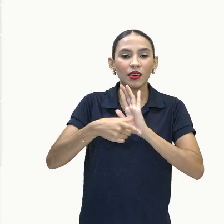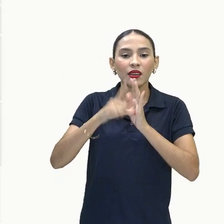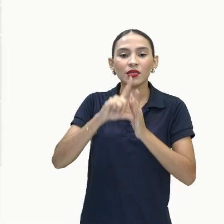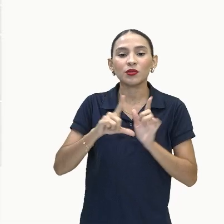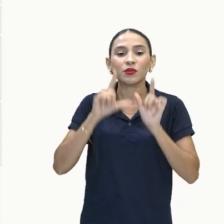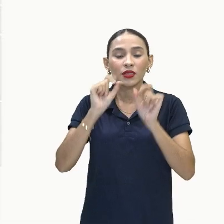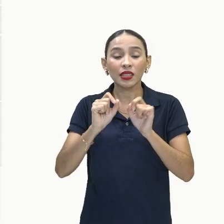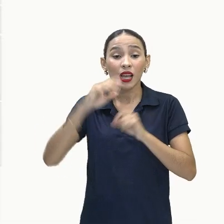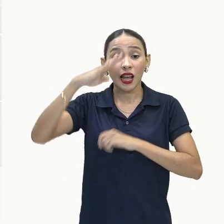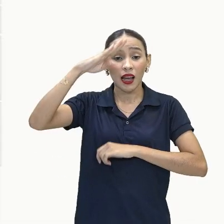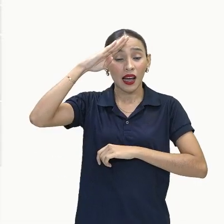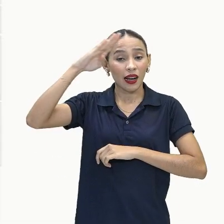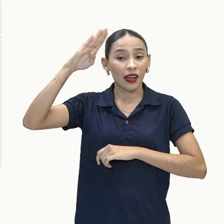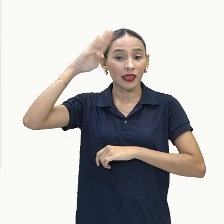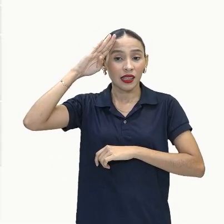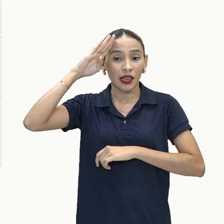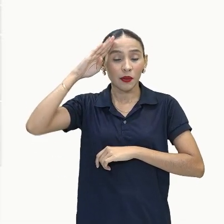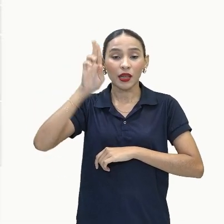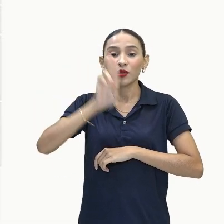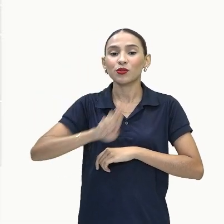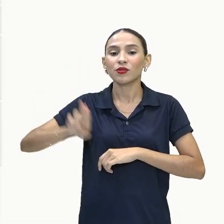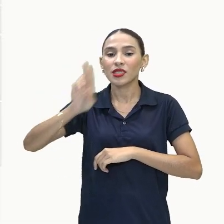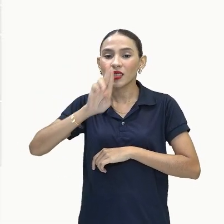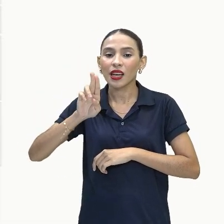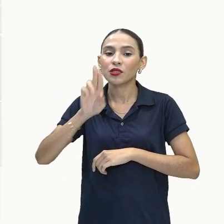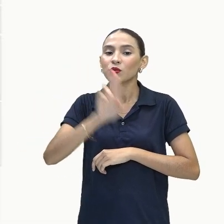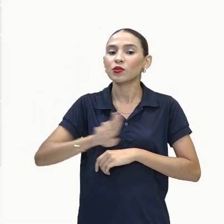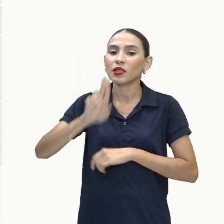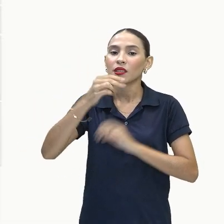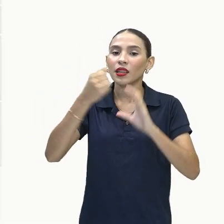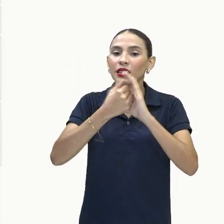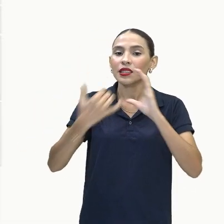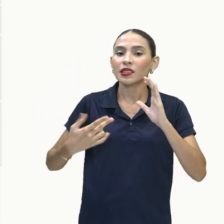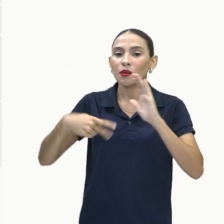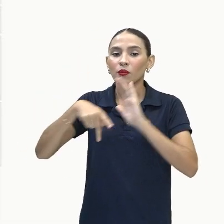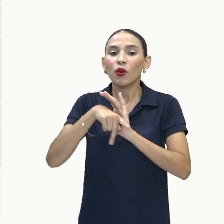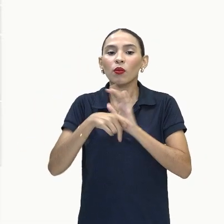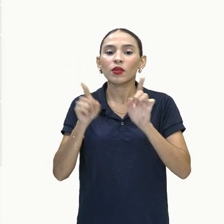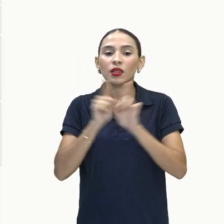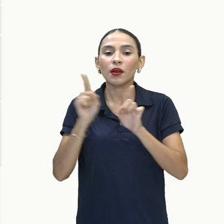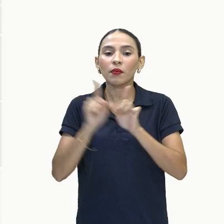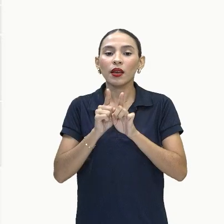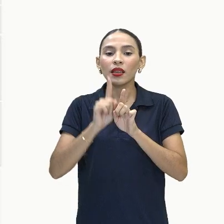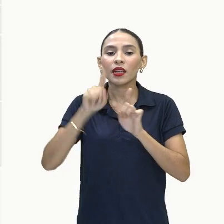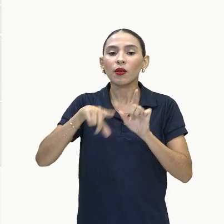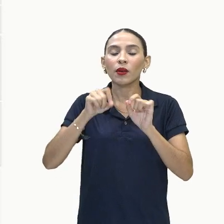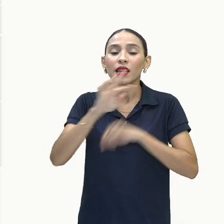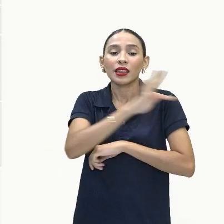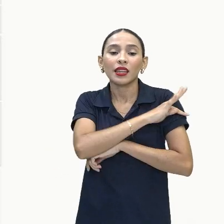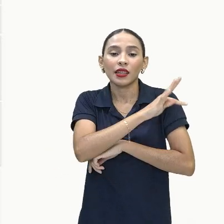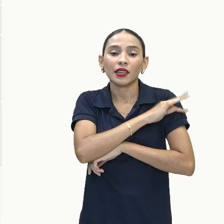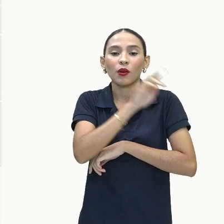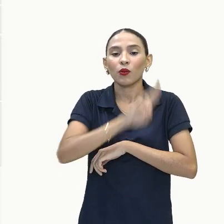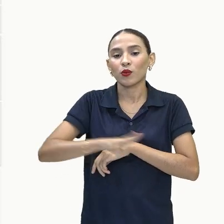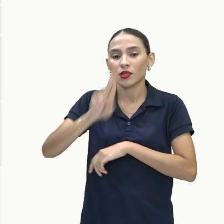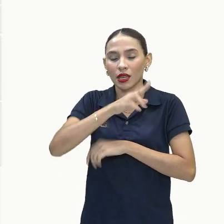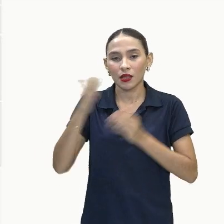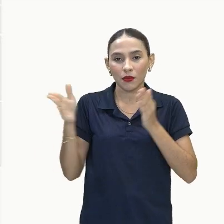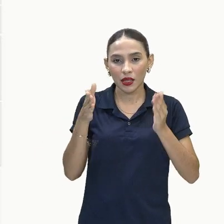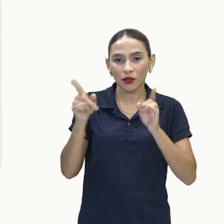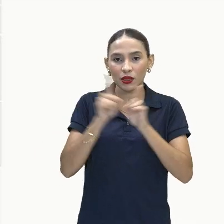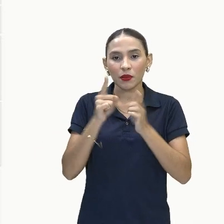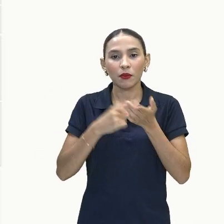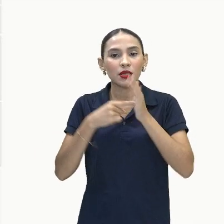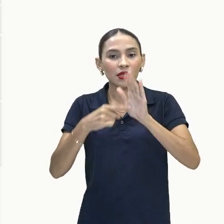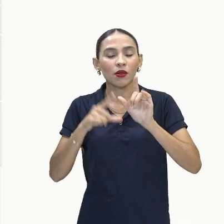questão acadêmica, usando perspectiva, o chiaroscuro, que era uma técnica utilizada nesse período para dar a questão